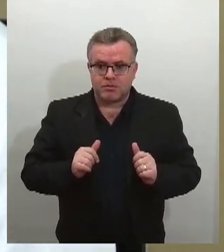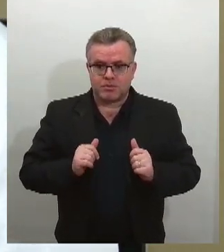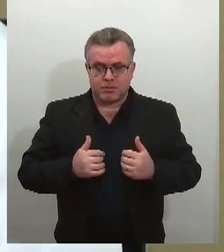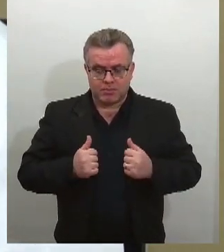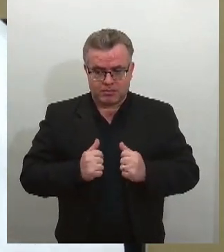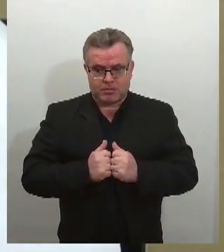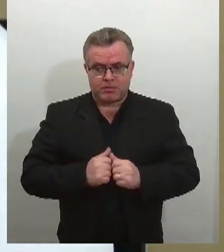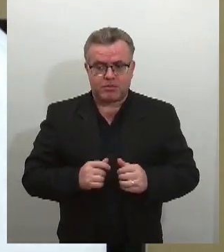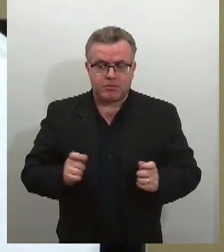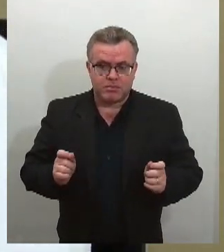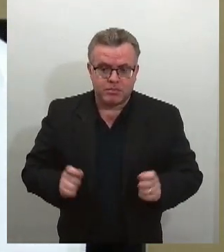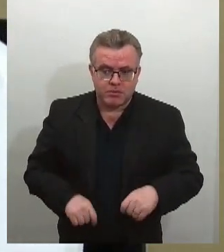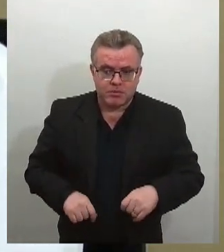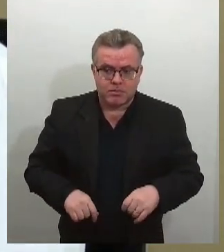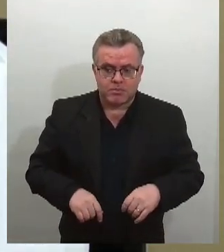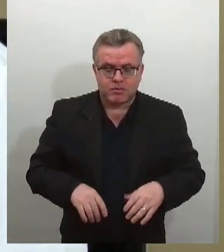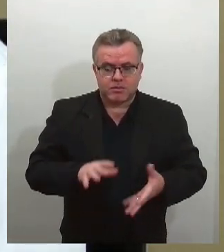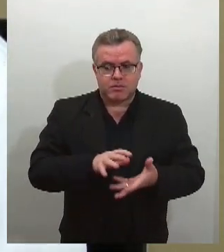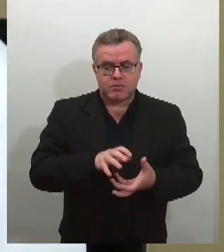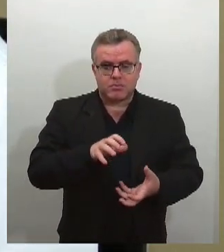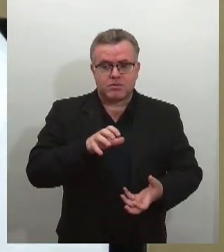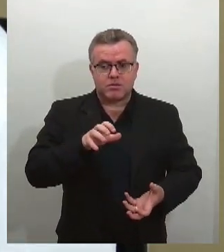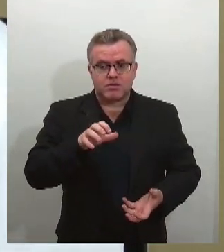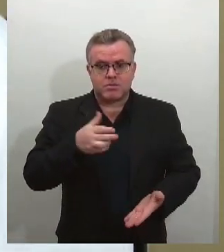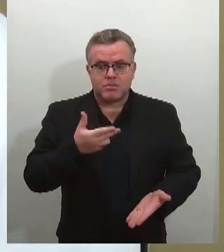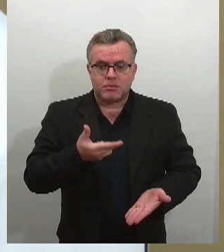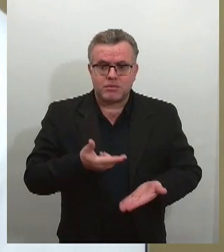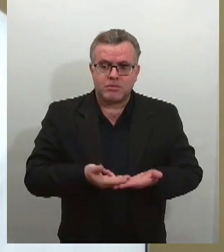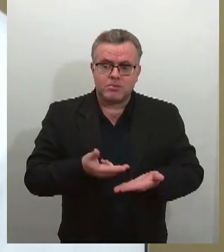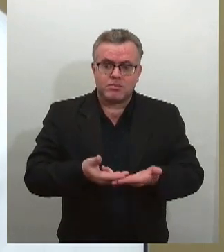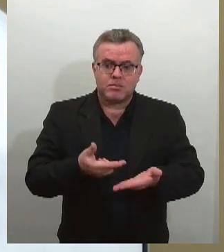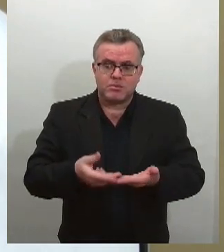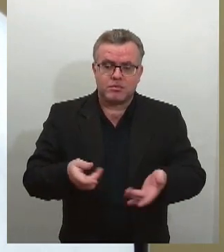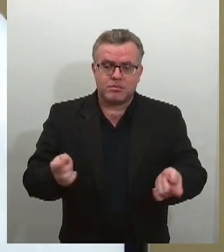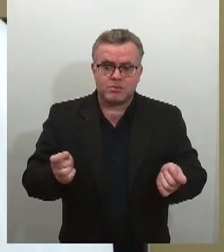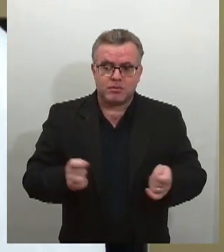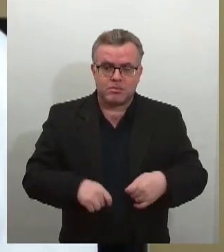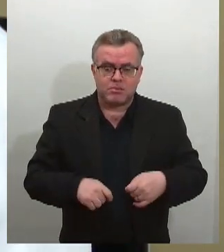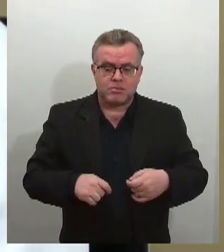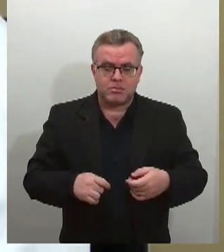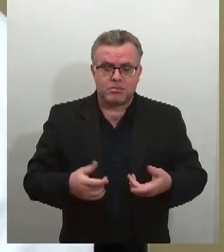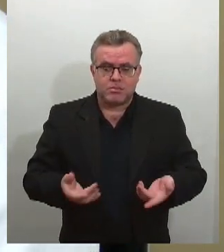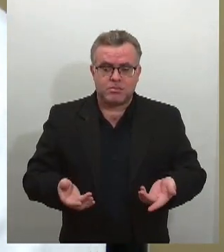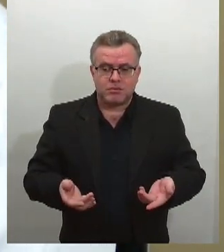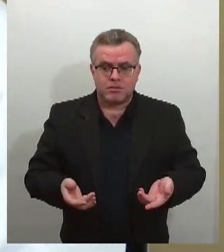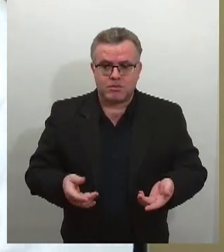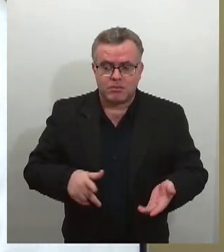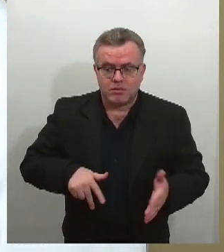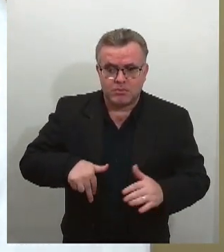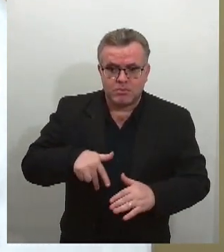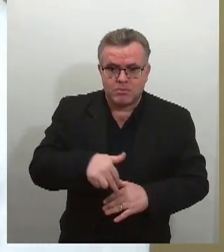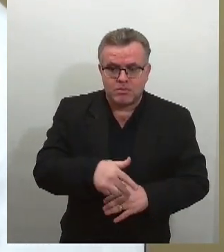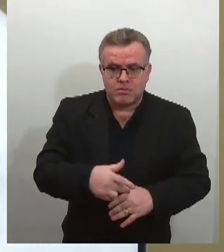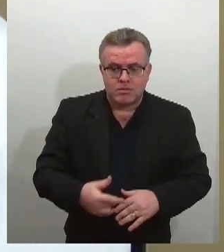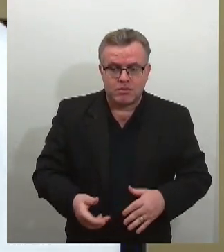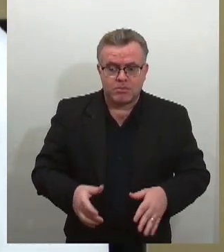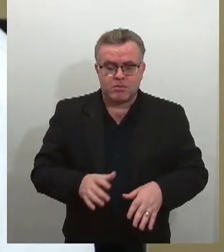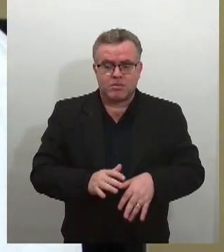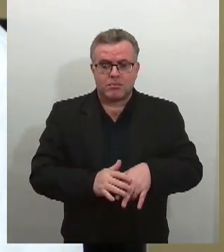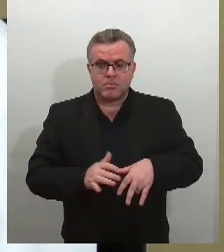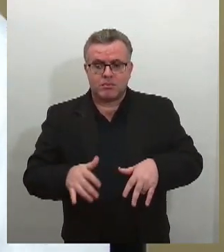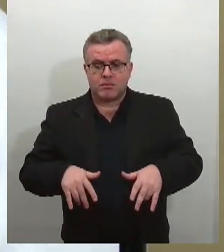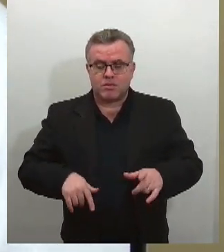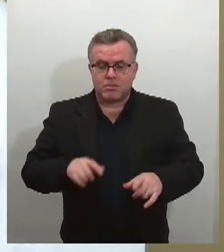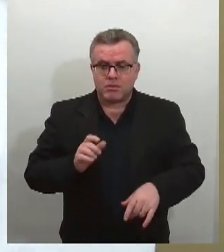paciente idoso que fica mais acamado, ele não vai inchar tanto a perna. Vai inchar mais naquela pessoa que está mais ativa, que fica em pé,